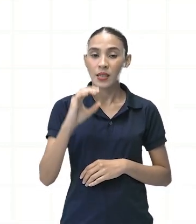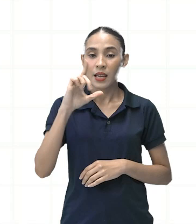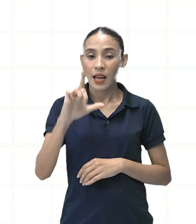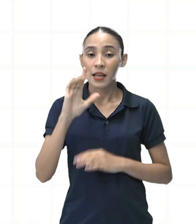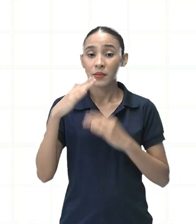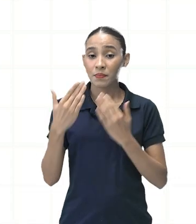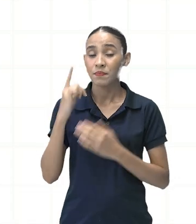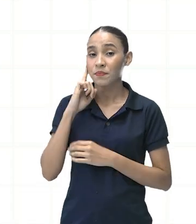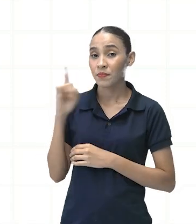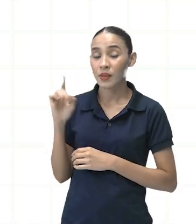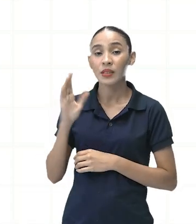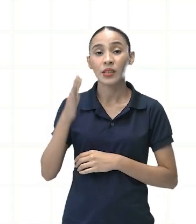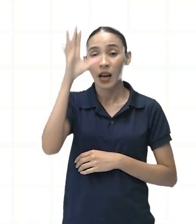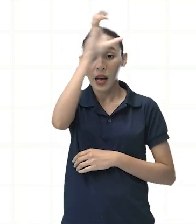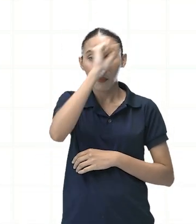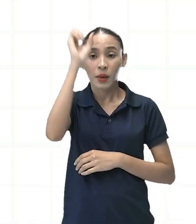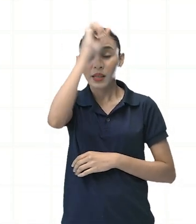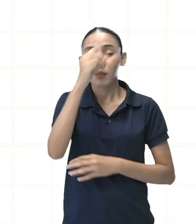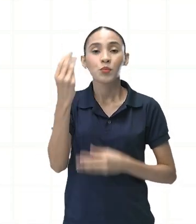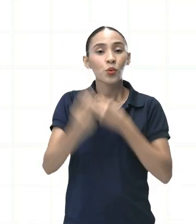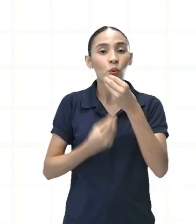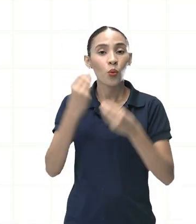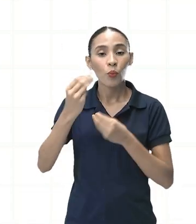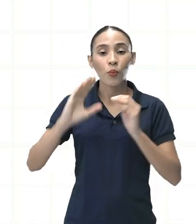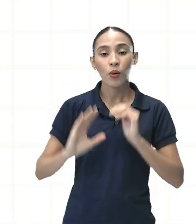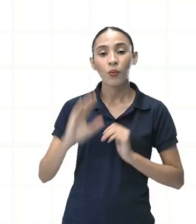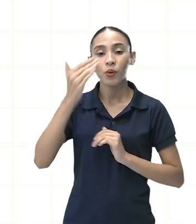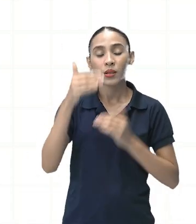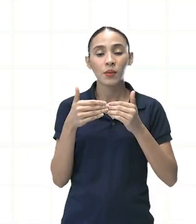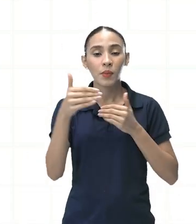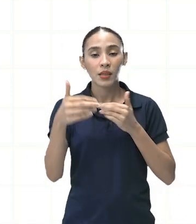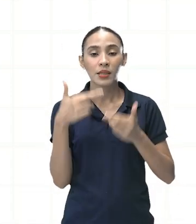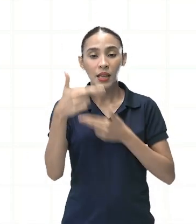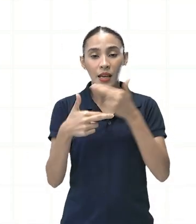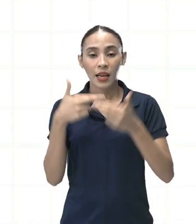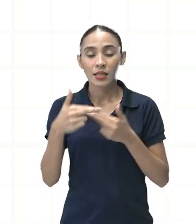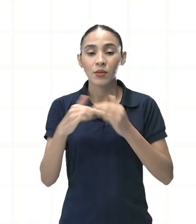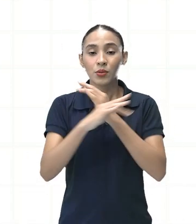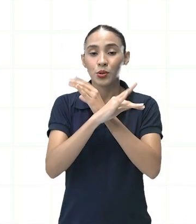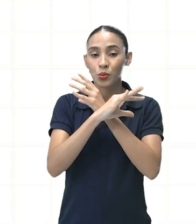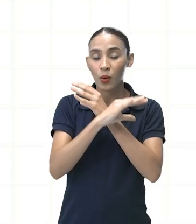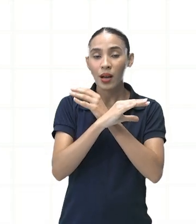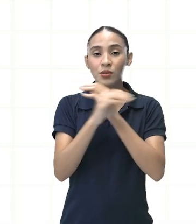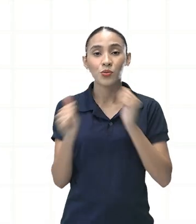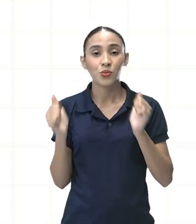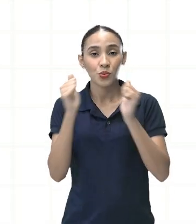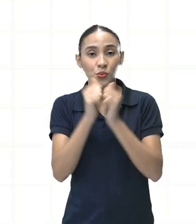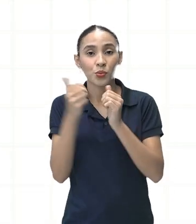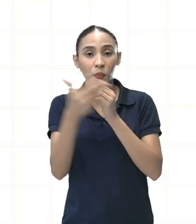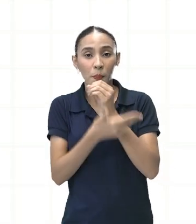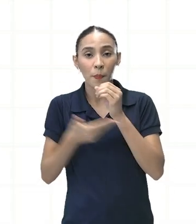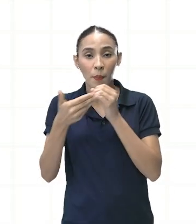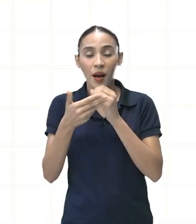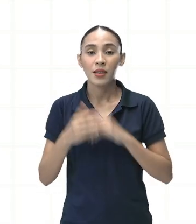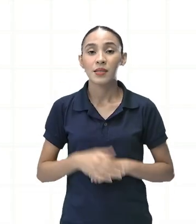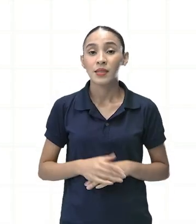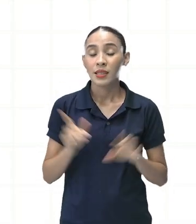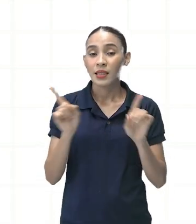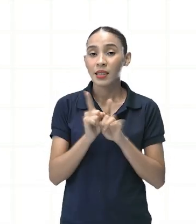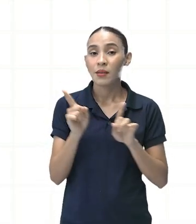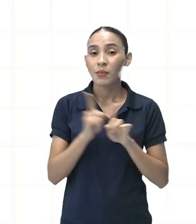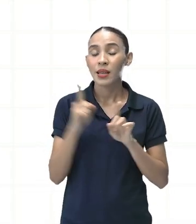HCl. Então, já aprendemos como que ele é formado a partir da reação de um ácido com uma base. E eles